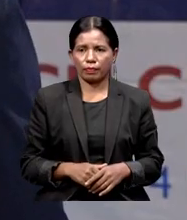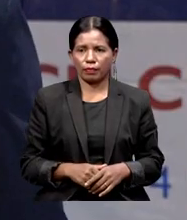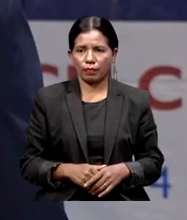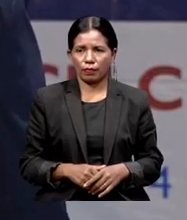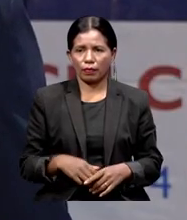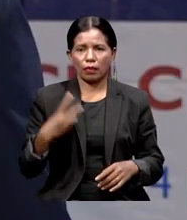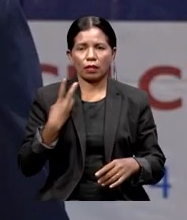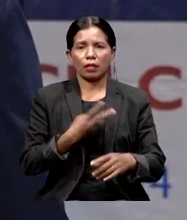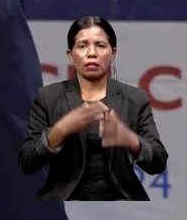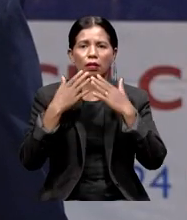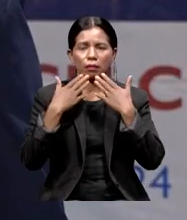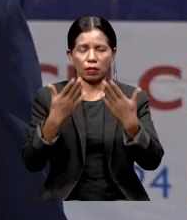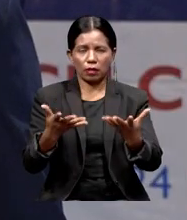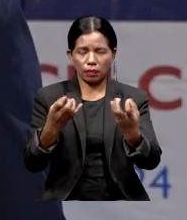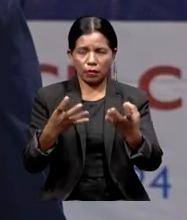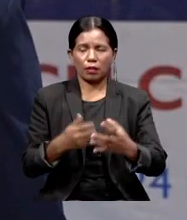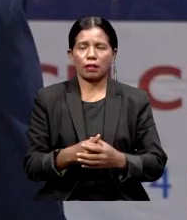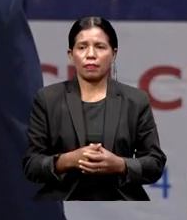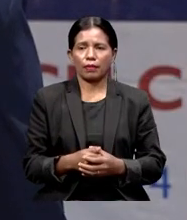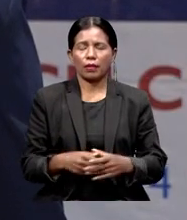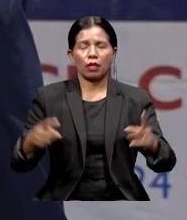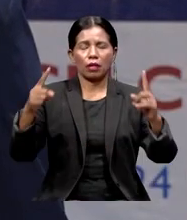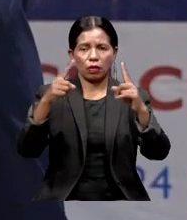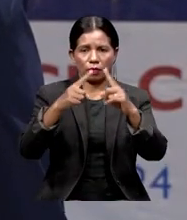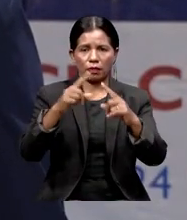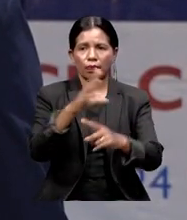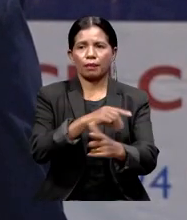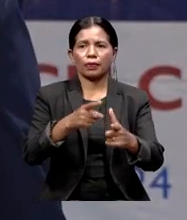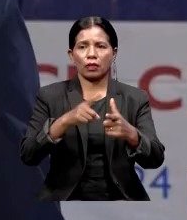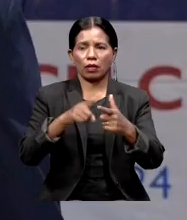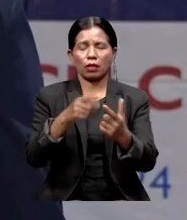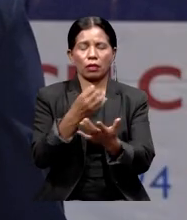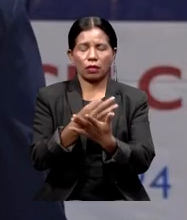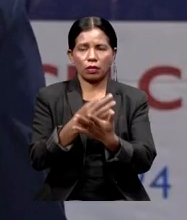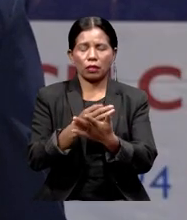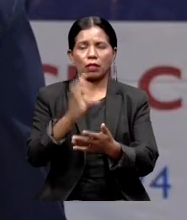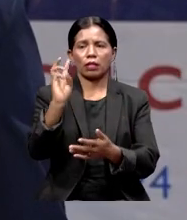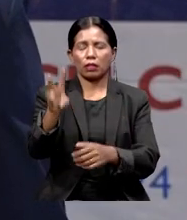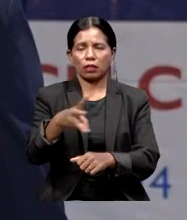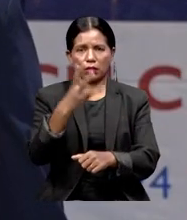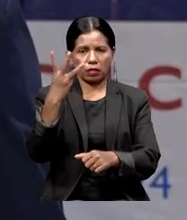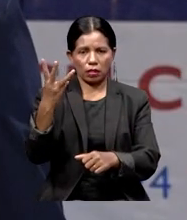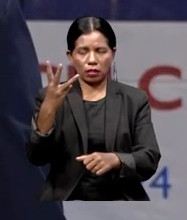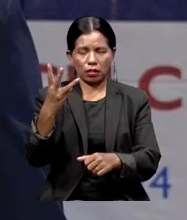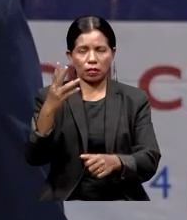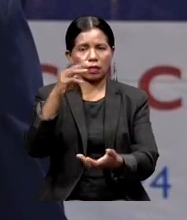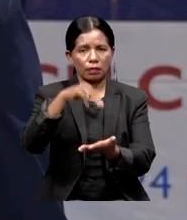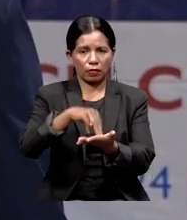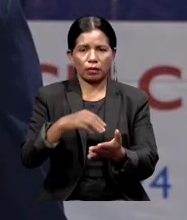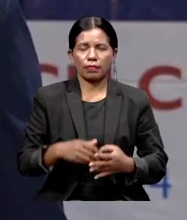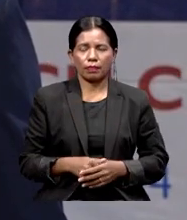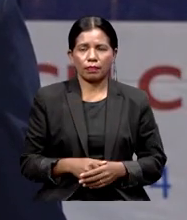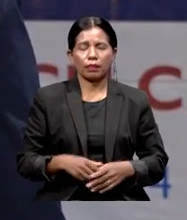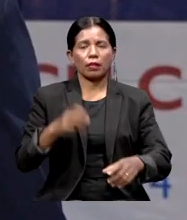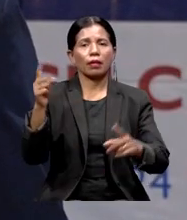2030. E te agradeço, Teves, ho lançamento. Fundos 17 milhões.